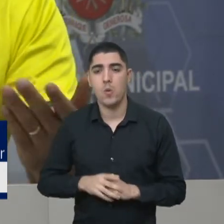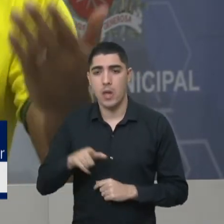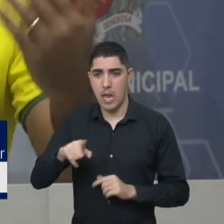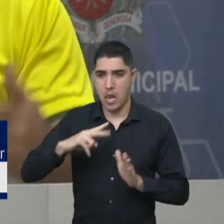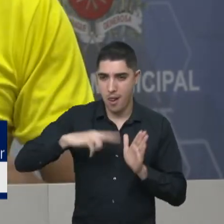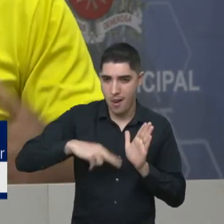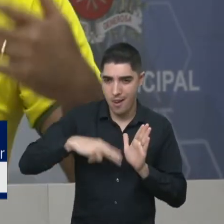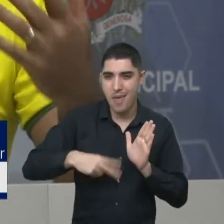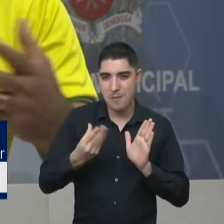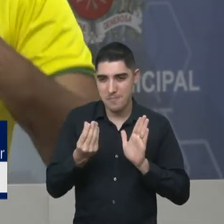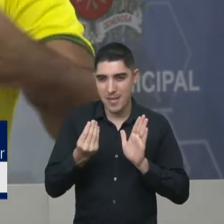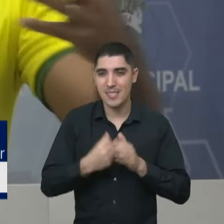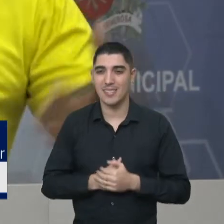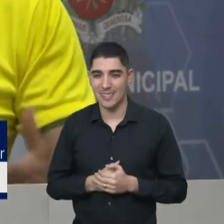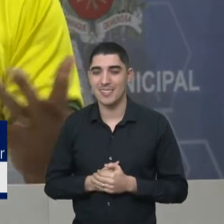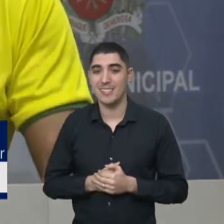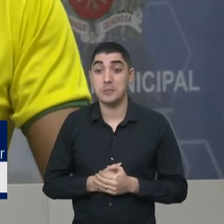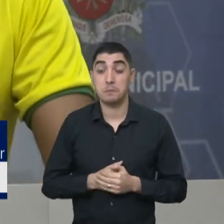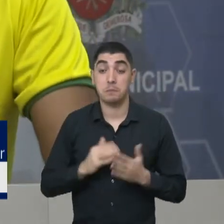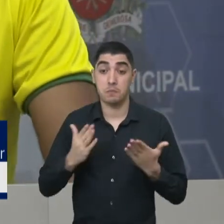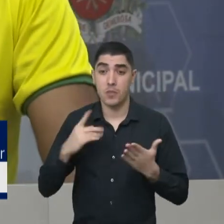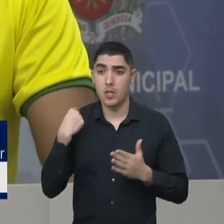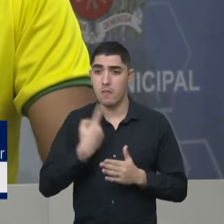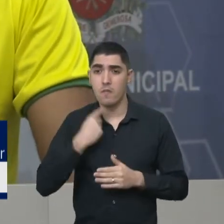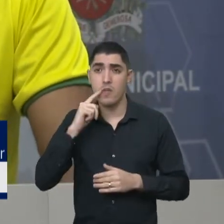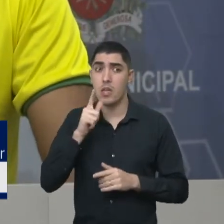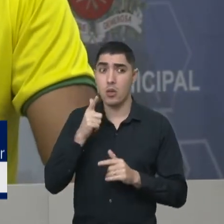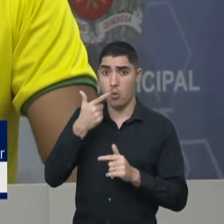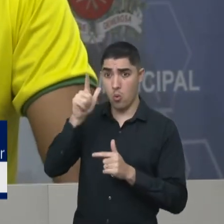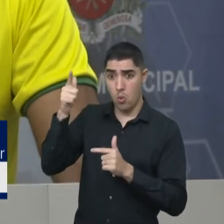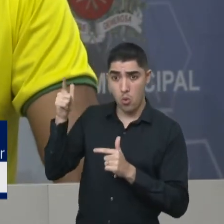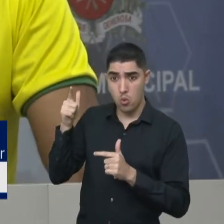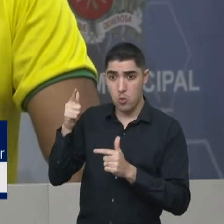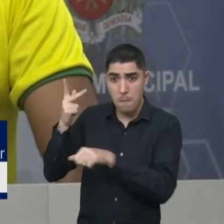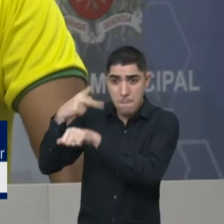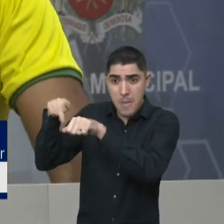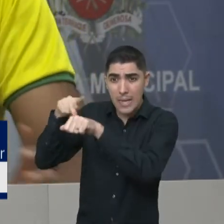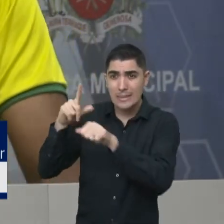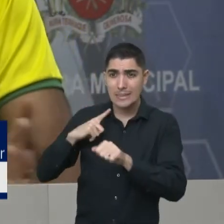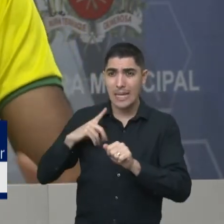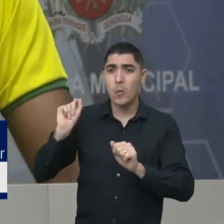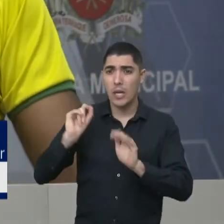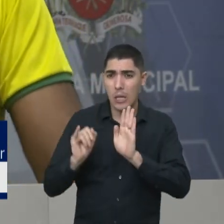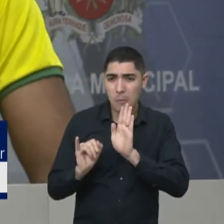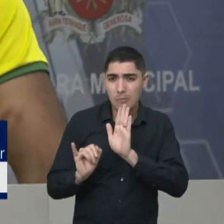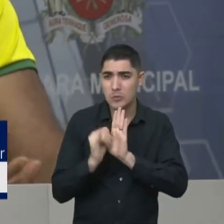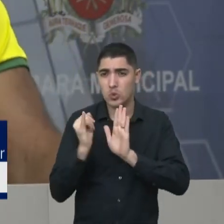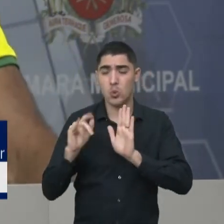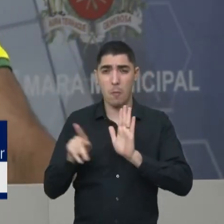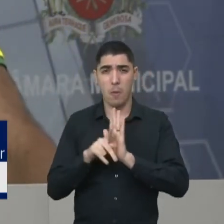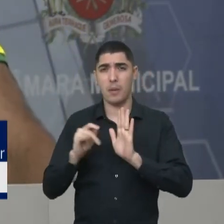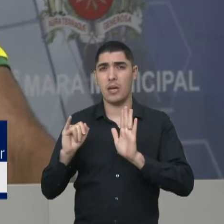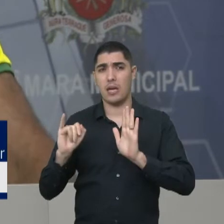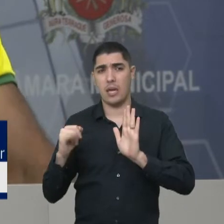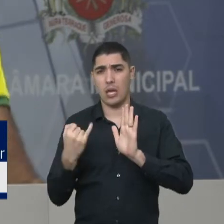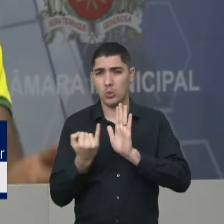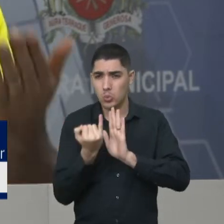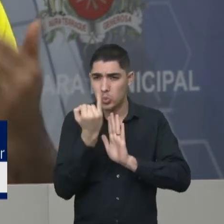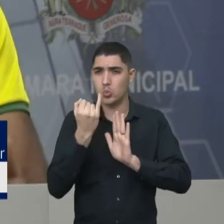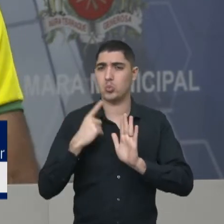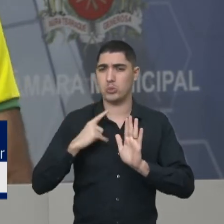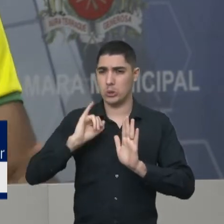está vindo aí uma grande inflação em todos os países do mundo. Em todos os países do mundo, vindo uma grande